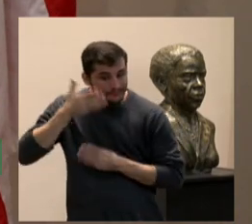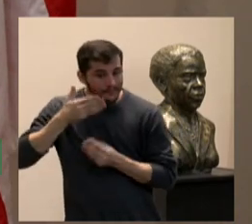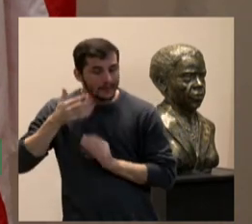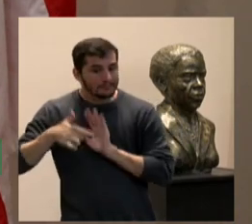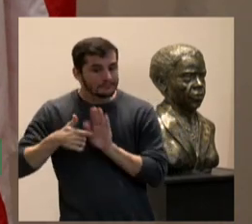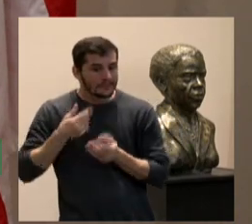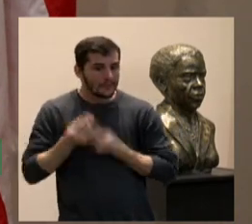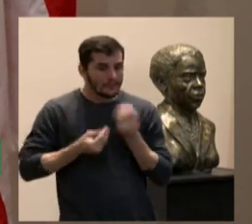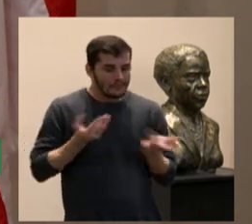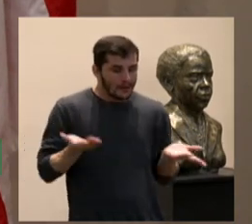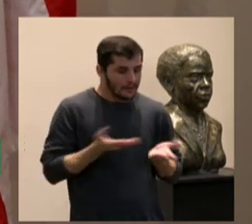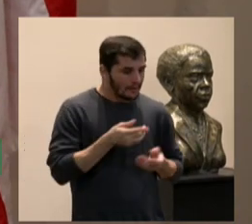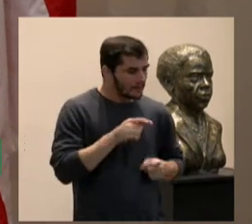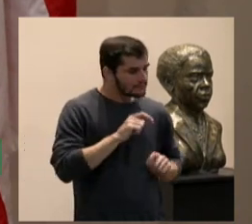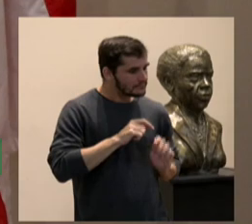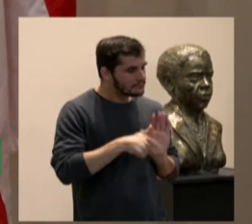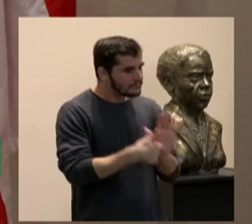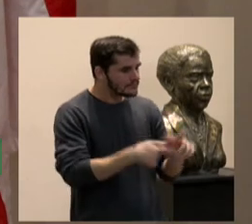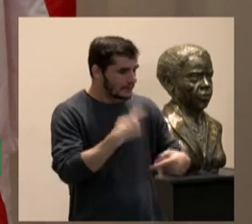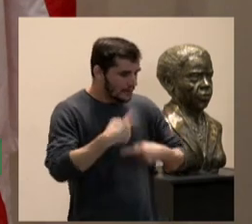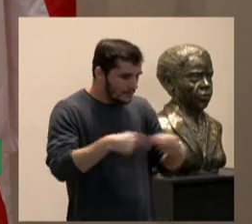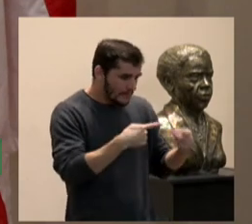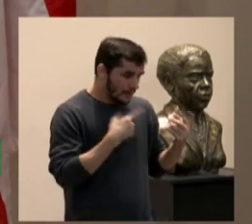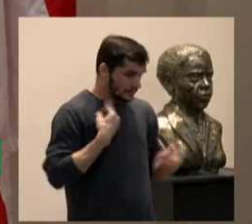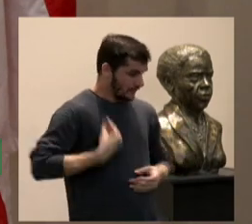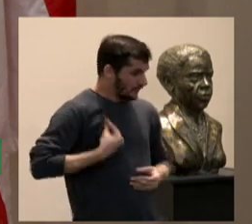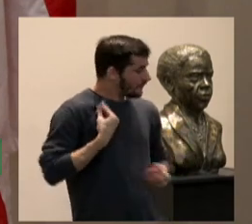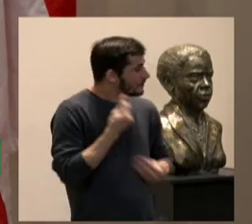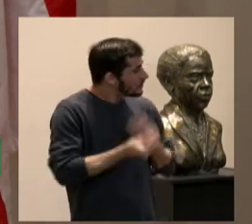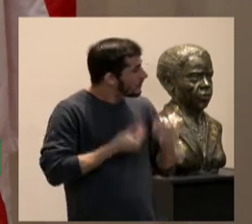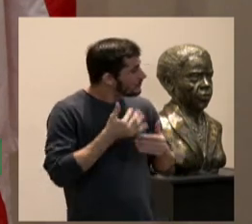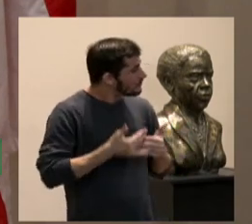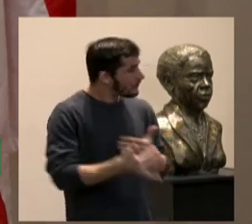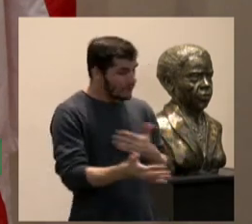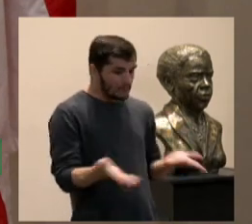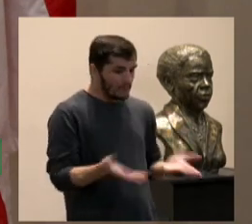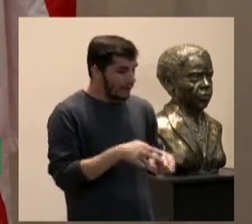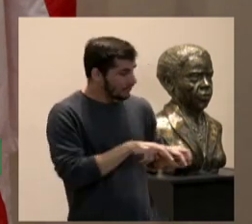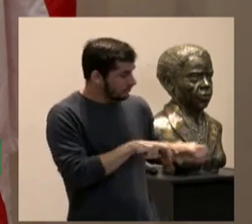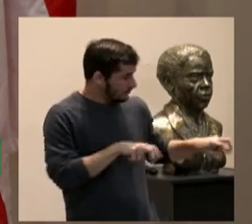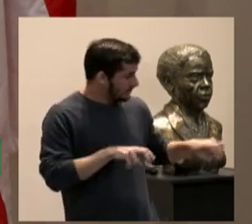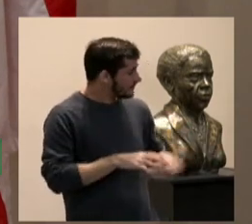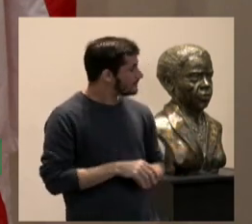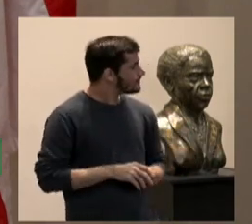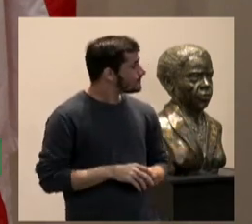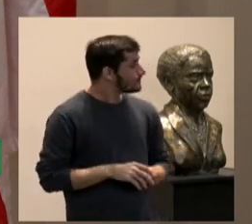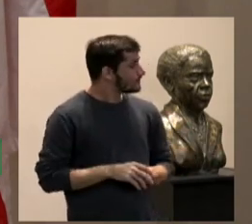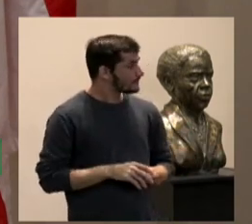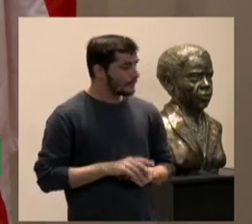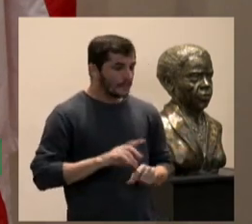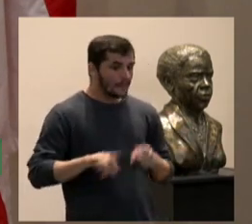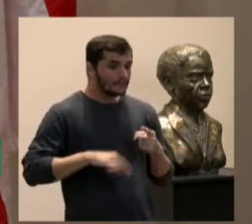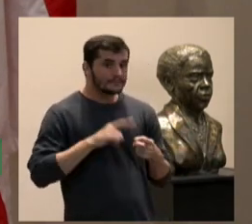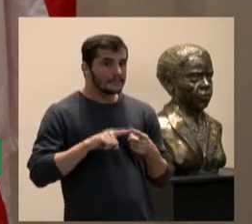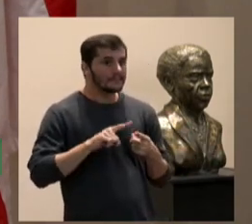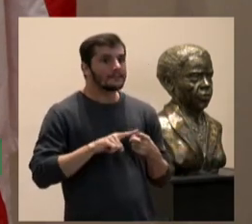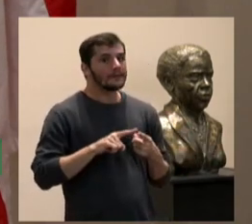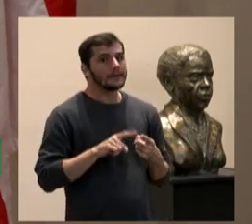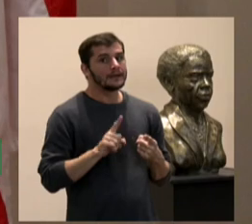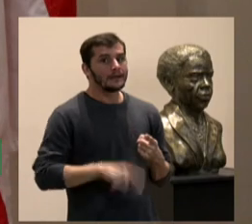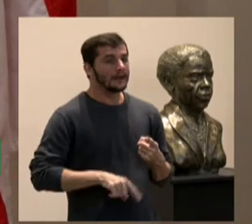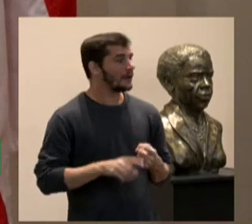dar um encadeamento para o debate que a gente pensou nessa mesa. Bom, em primeiro lugar,